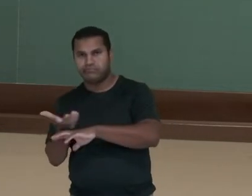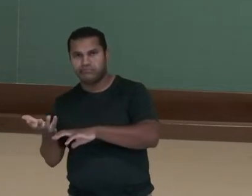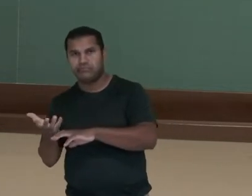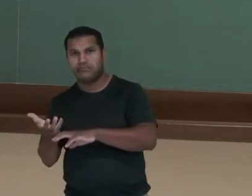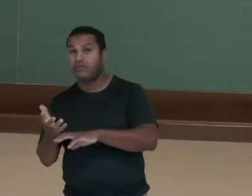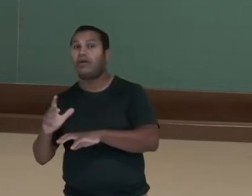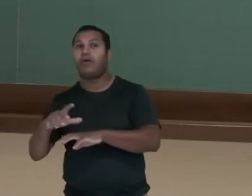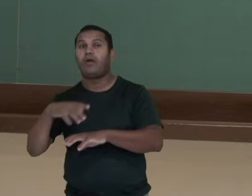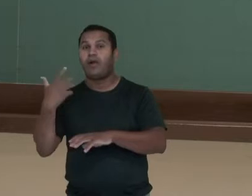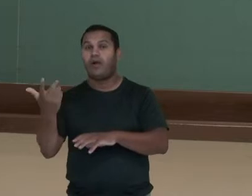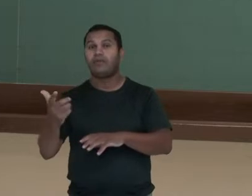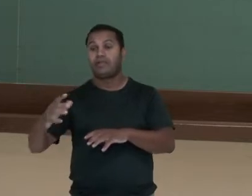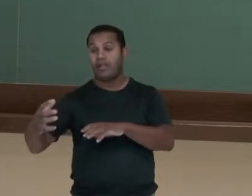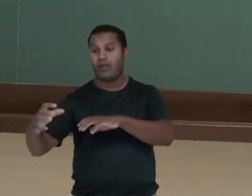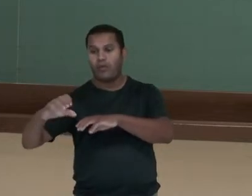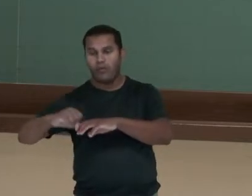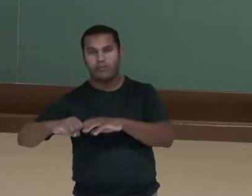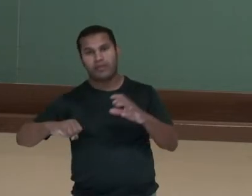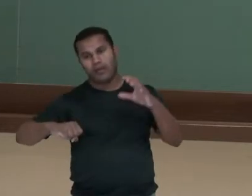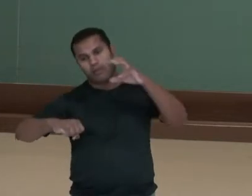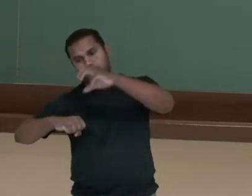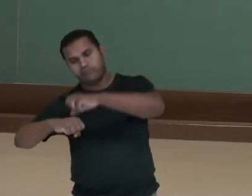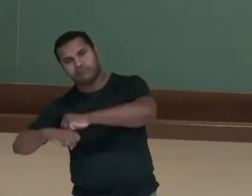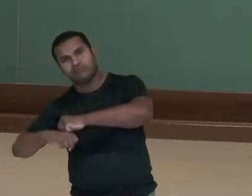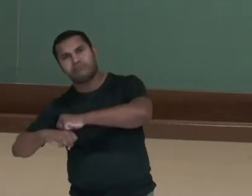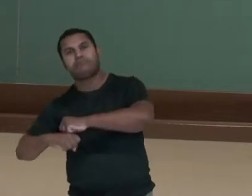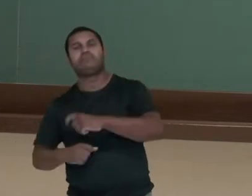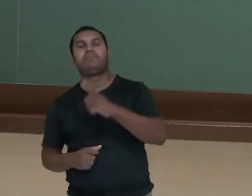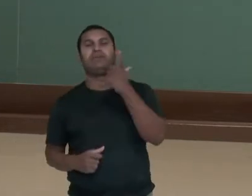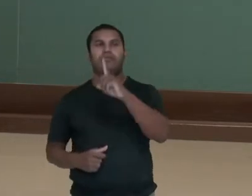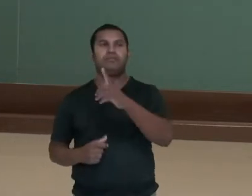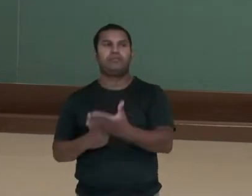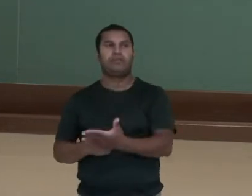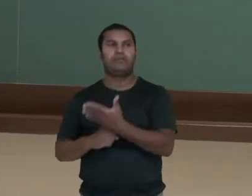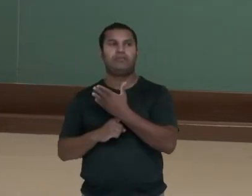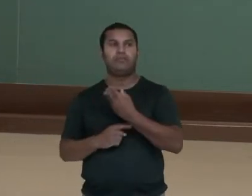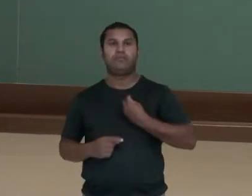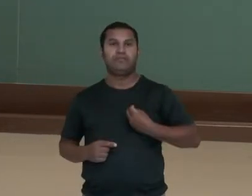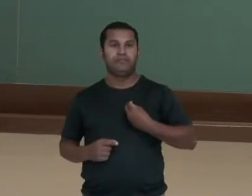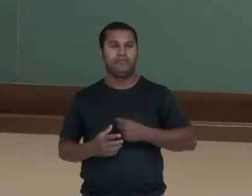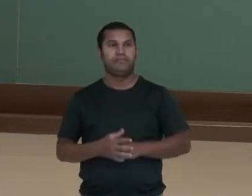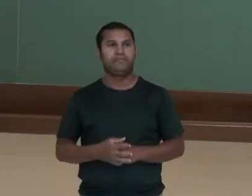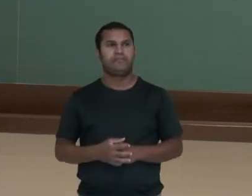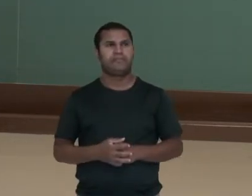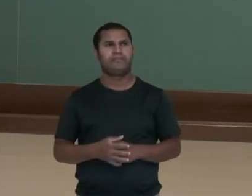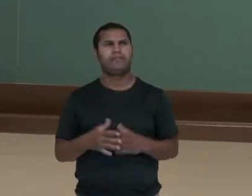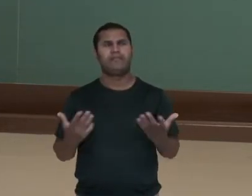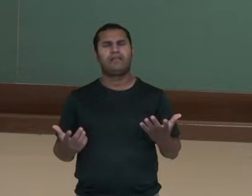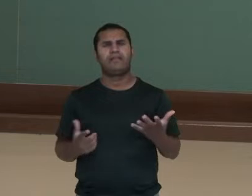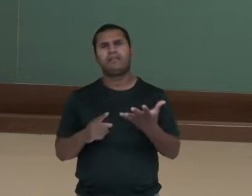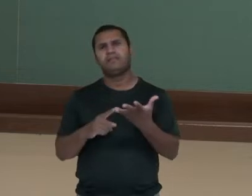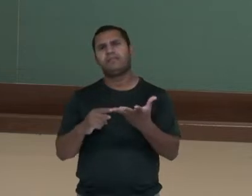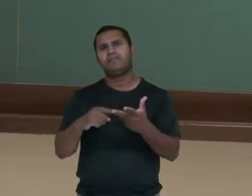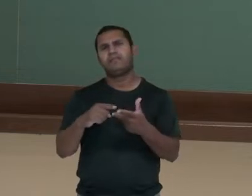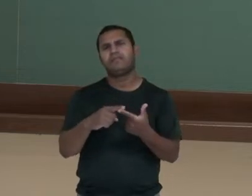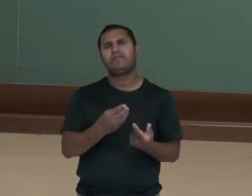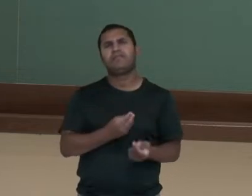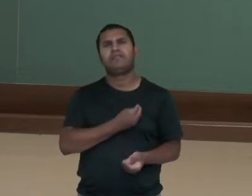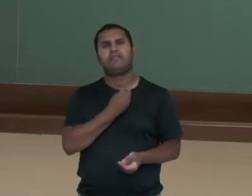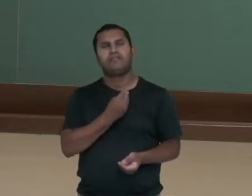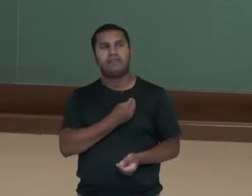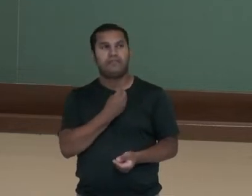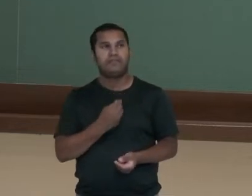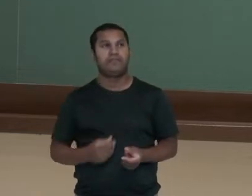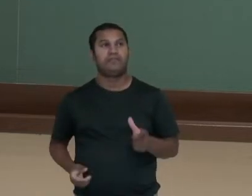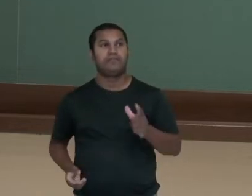energia. Olha, agora nós vamos falar sobre características dos seres vivos. Então, quais são essas características?